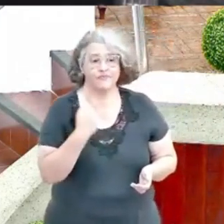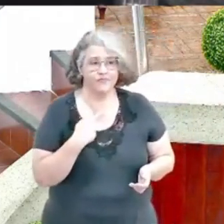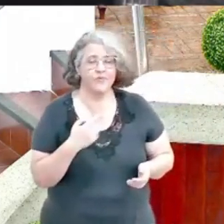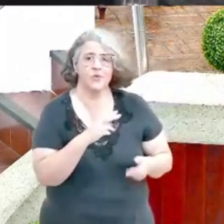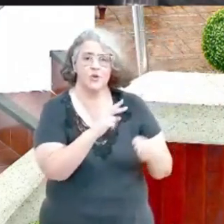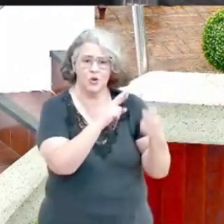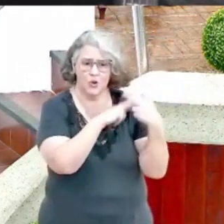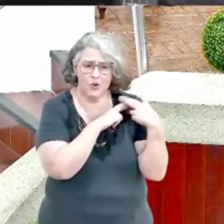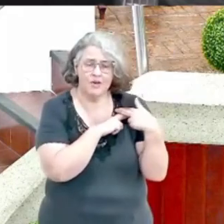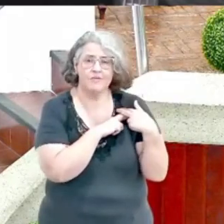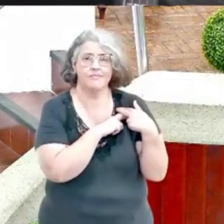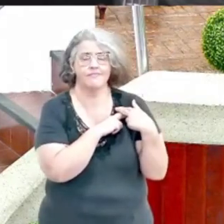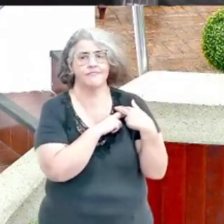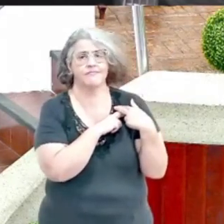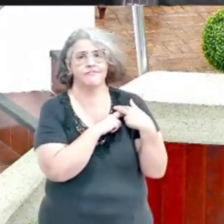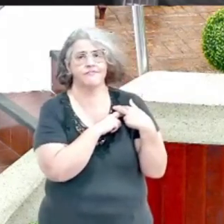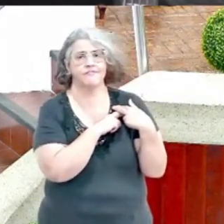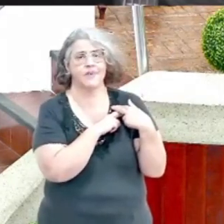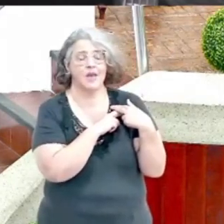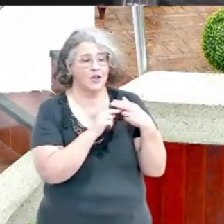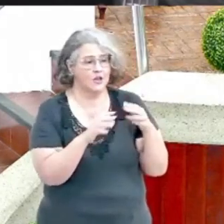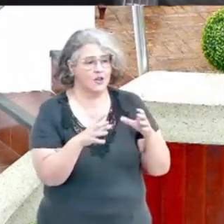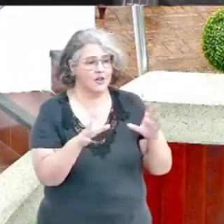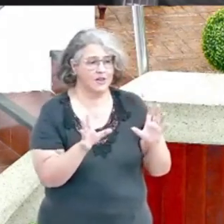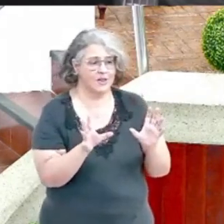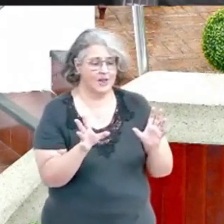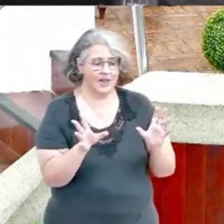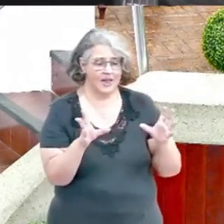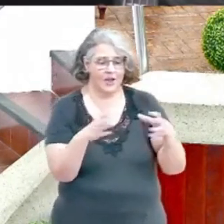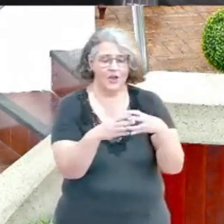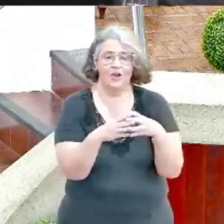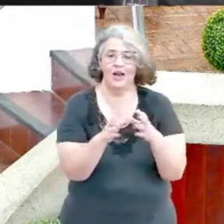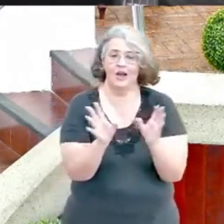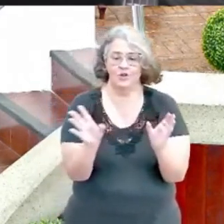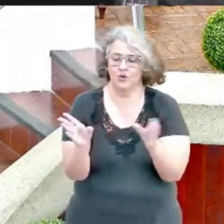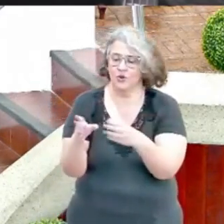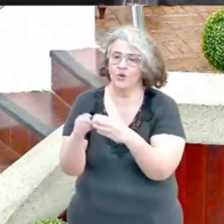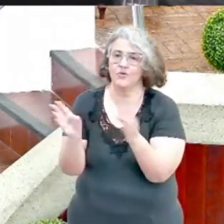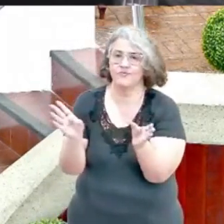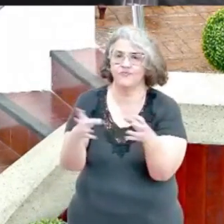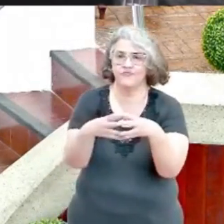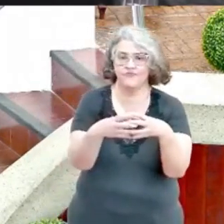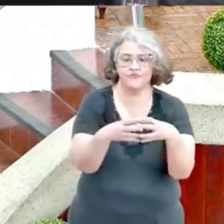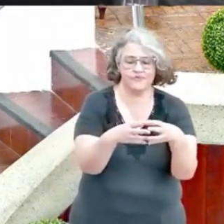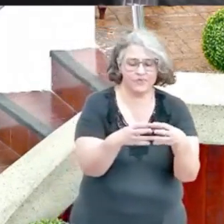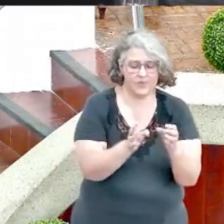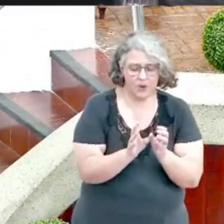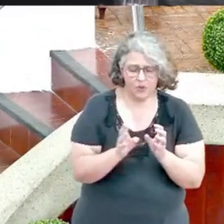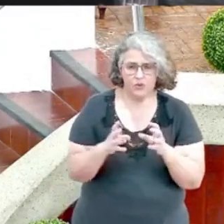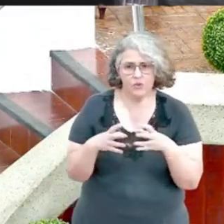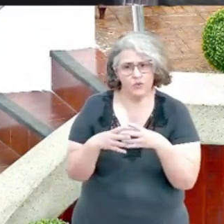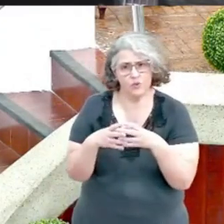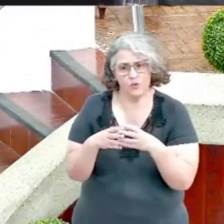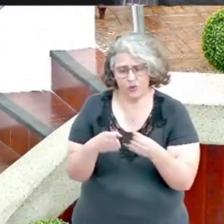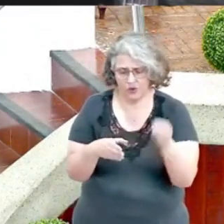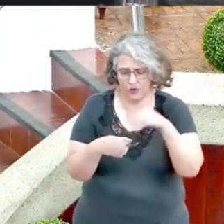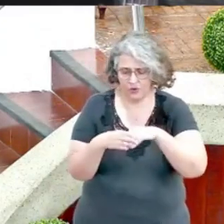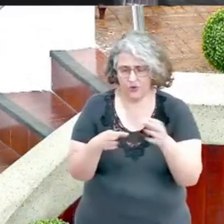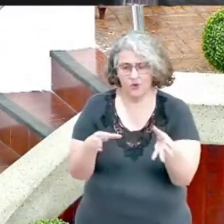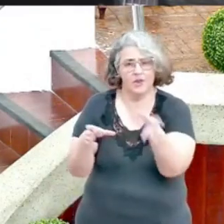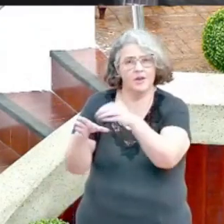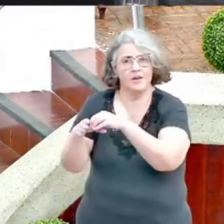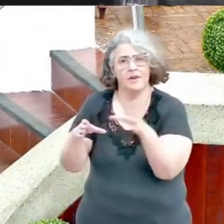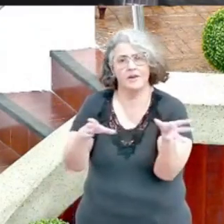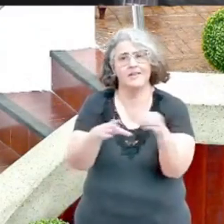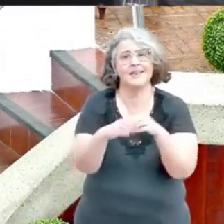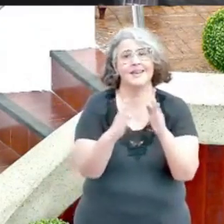a estrutura que a Igreja Presbiteriana do Brasil tem para integrar e cuidar das pessoas que o